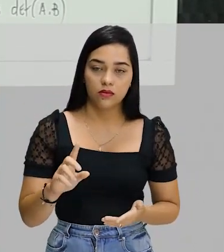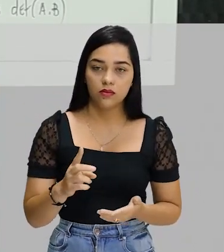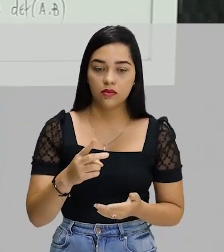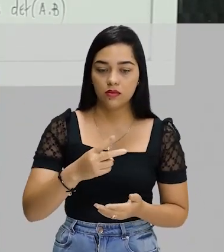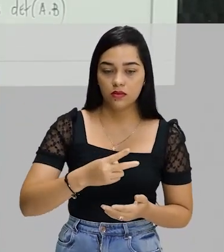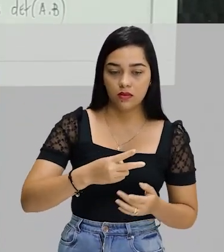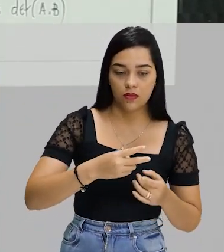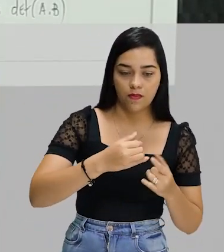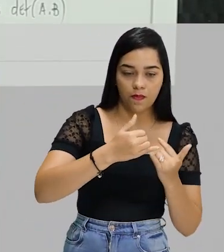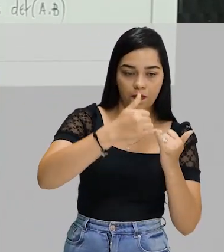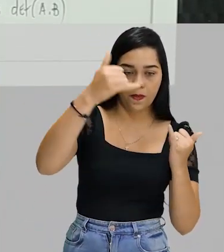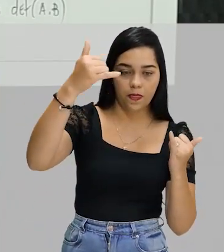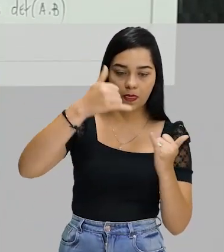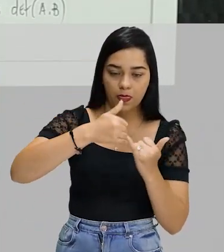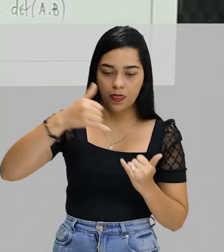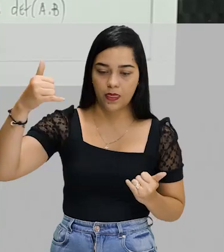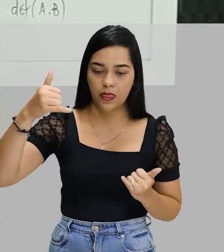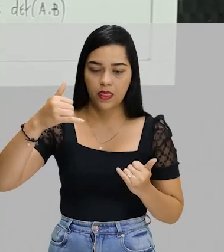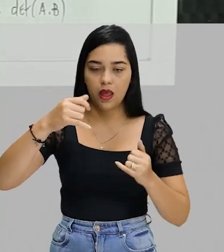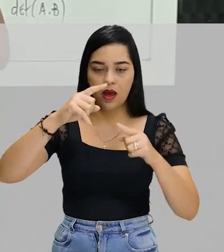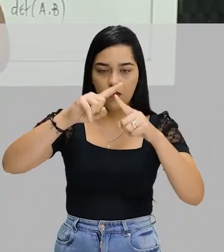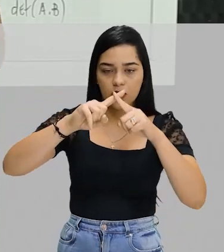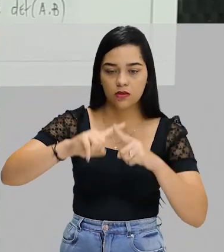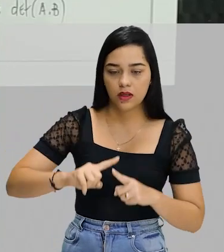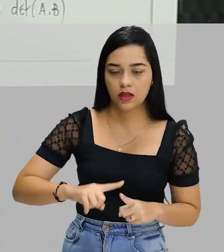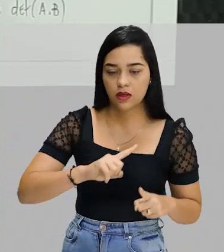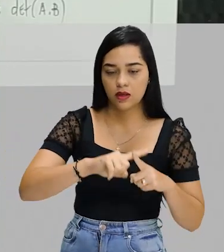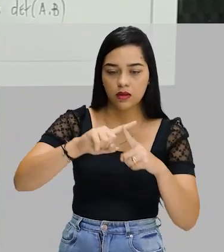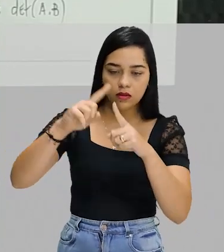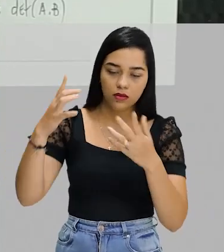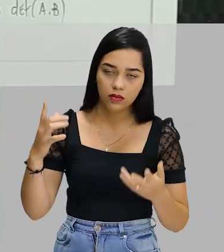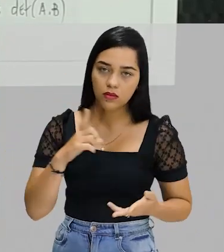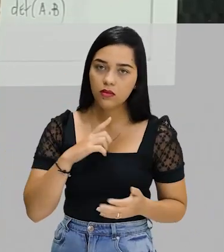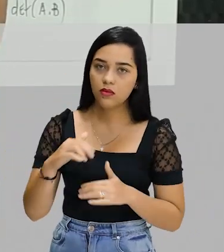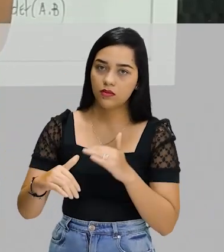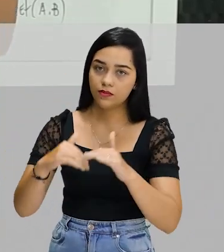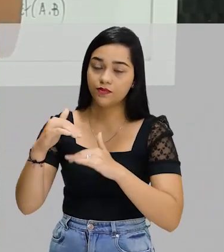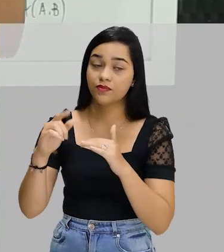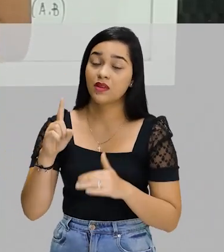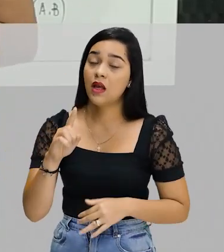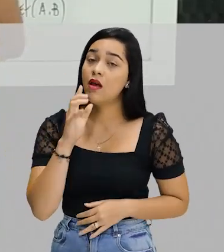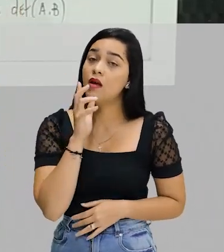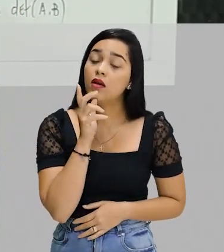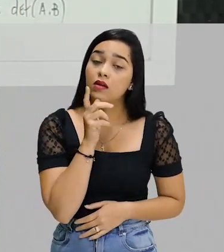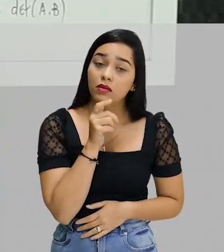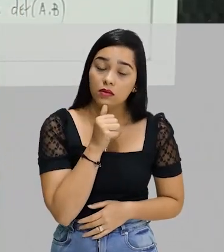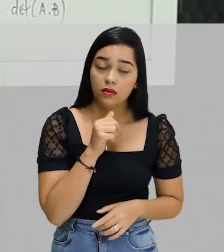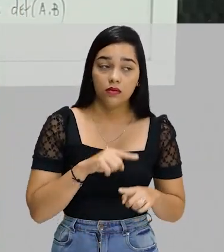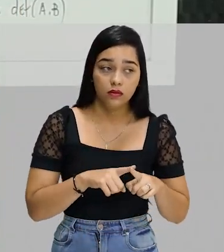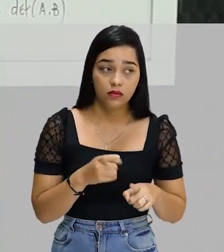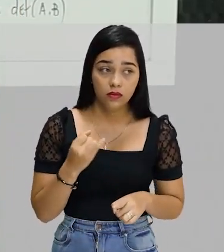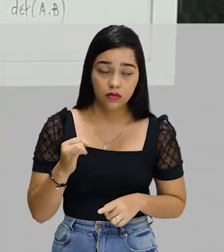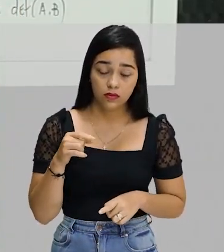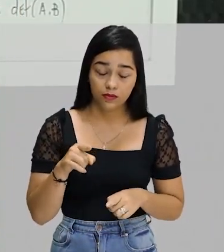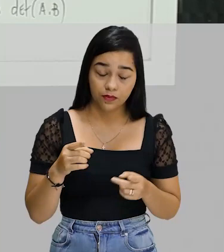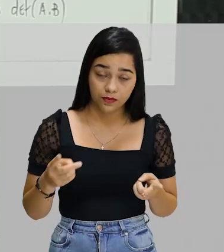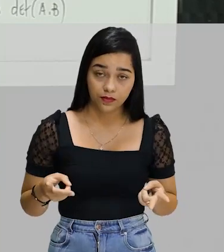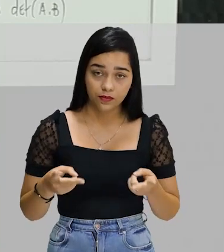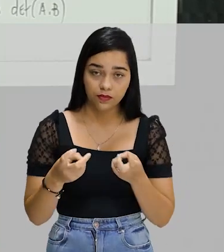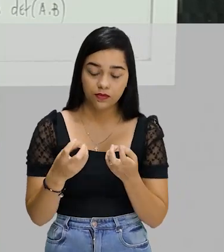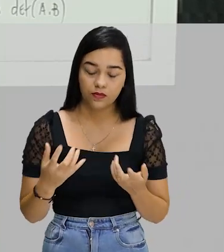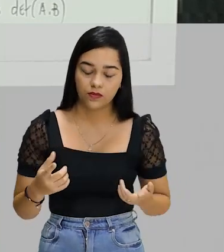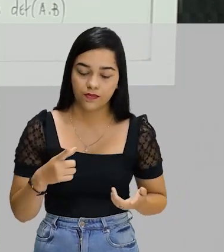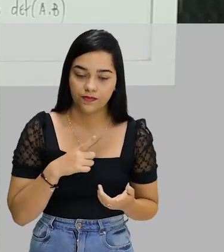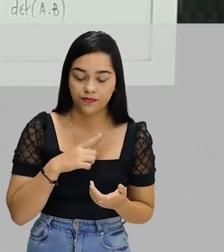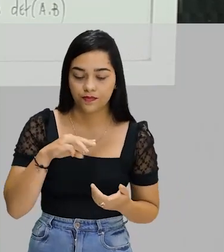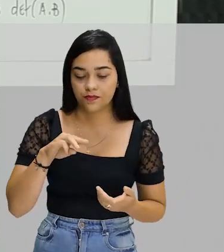colunas, aí vai multiplicando as diagonais, certo? É um processo que ele é um pouco demorado. Mas se você perceber aqui,